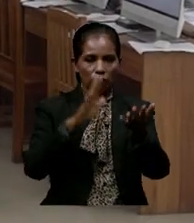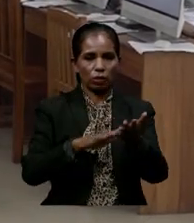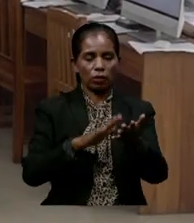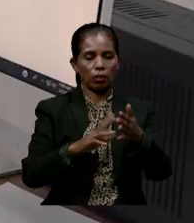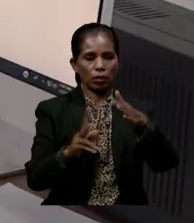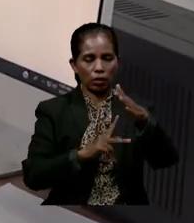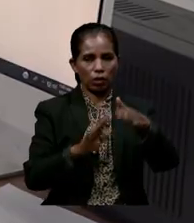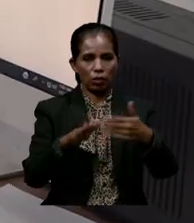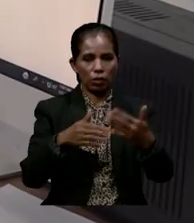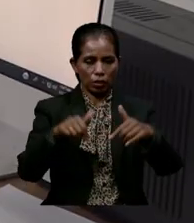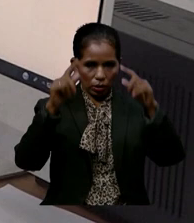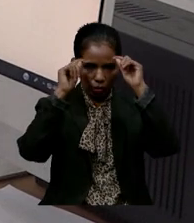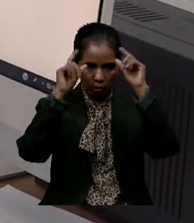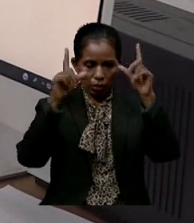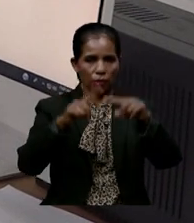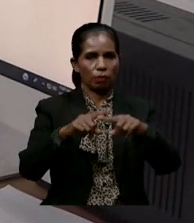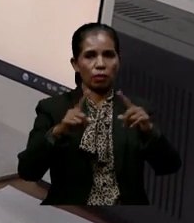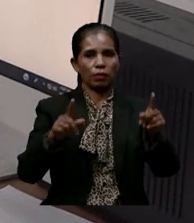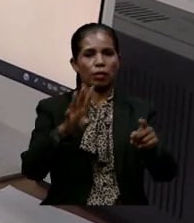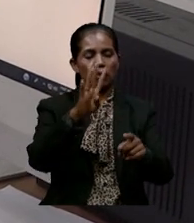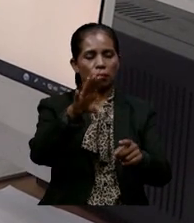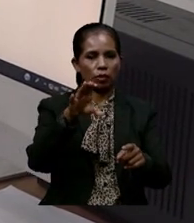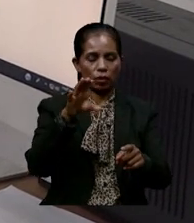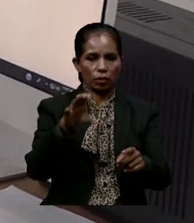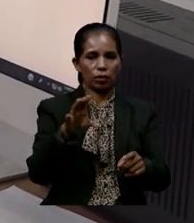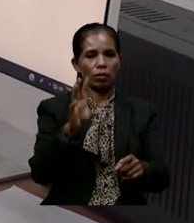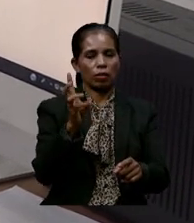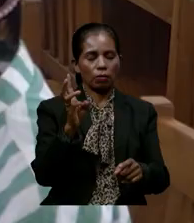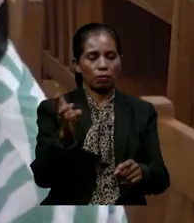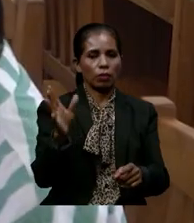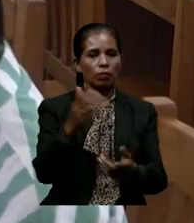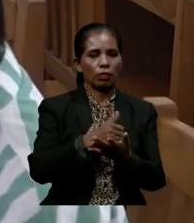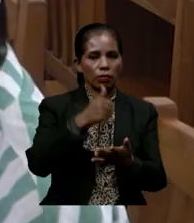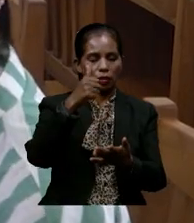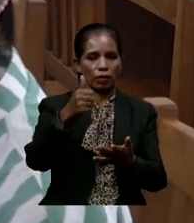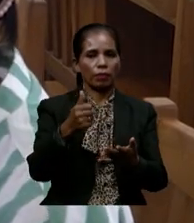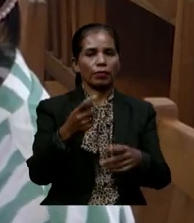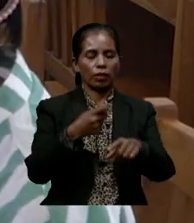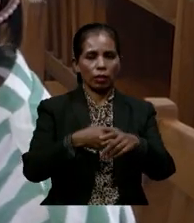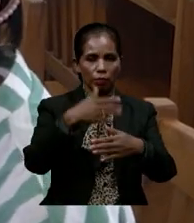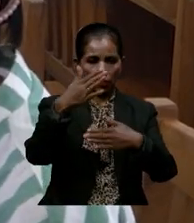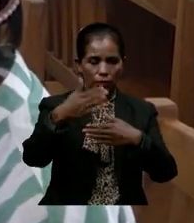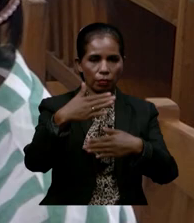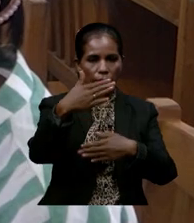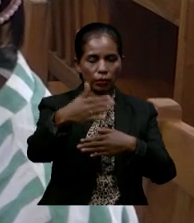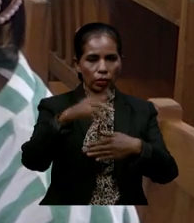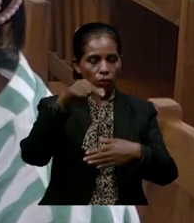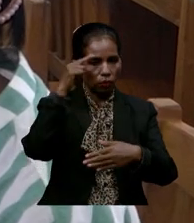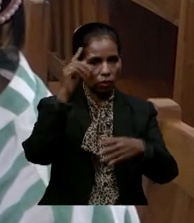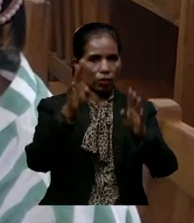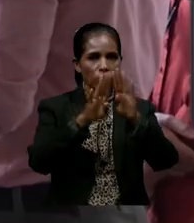Sira e a Timor-Leste. Mas bem, Atus Lima nem nulo recinvalo, mas passa, não é, e a tempo badak, governo sei